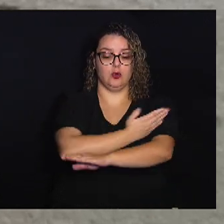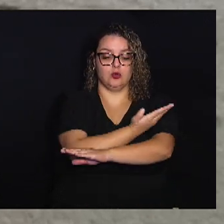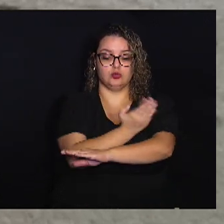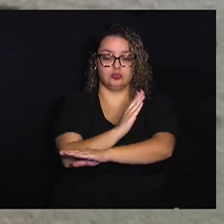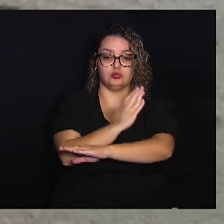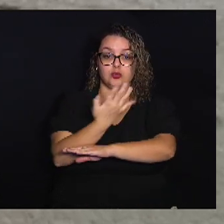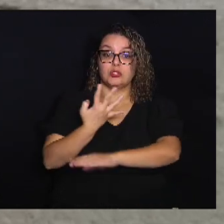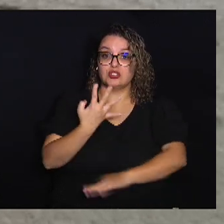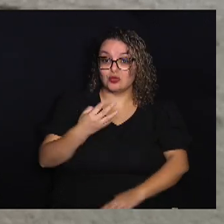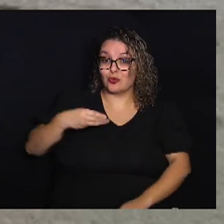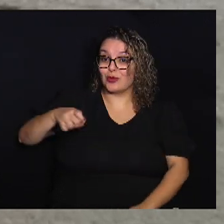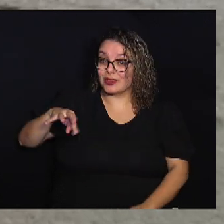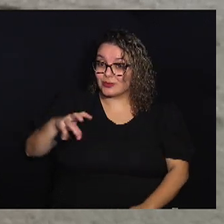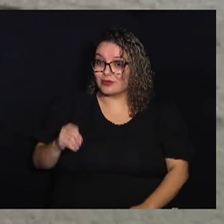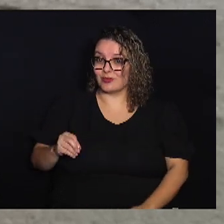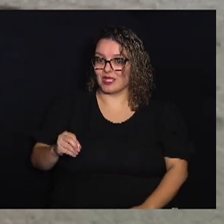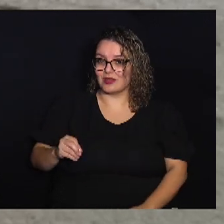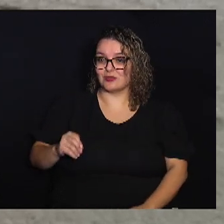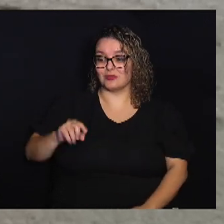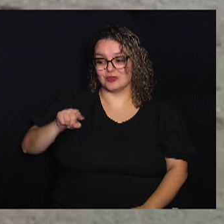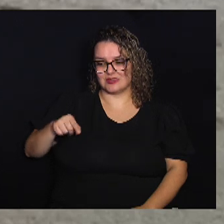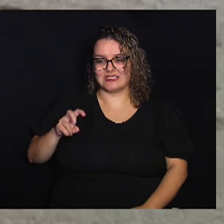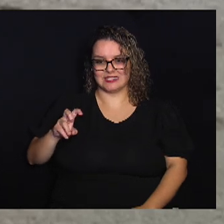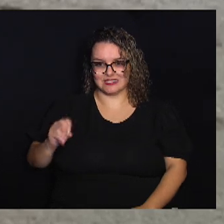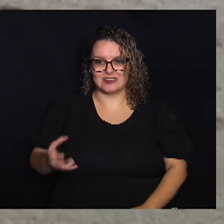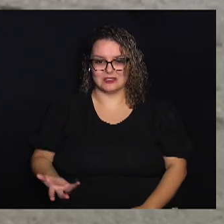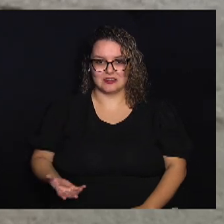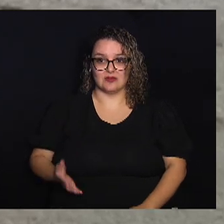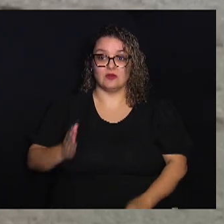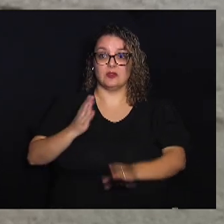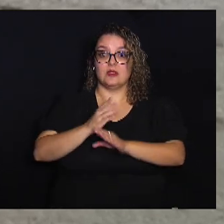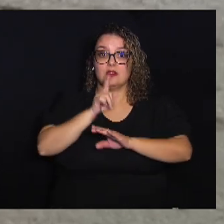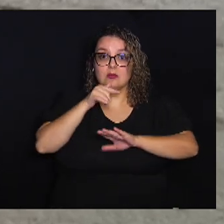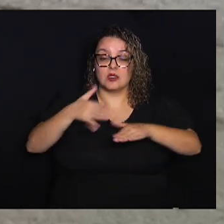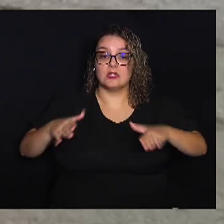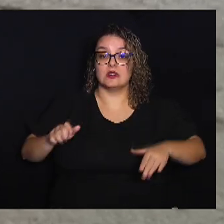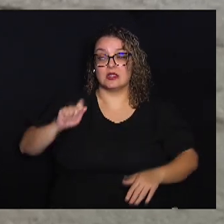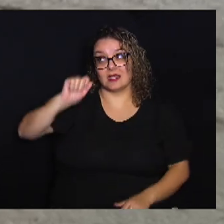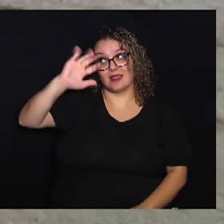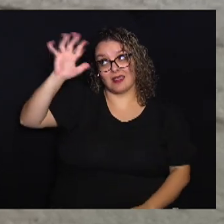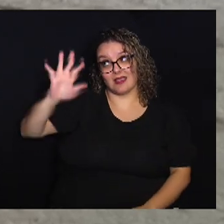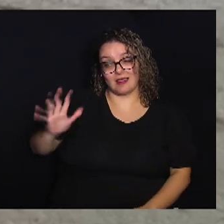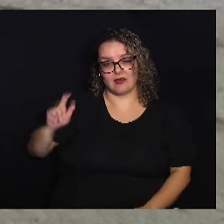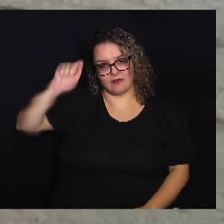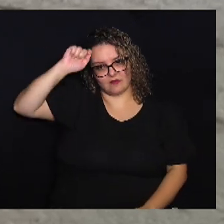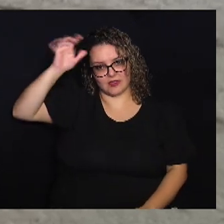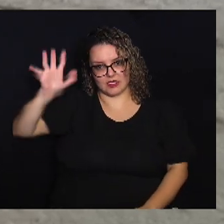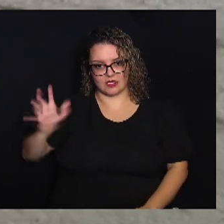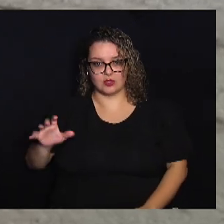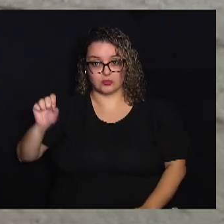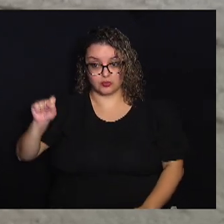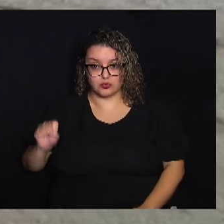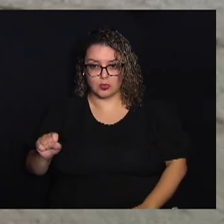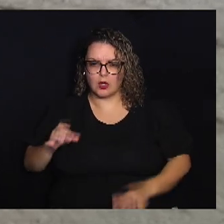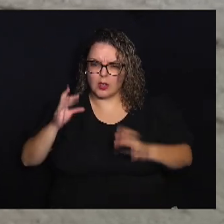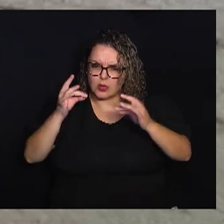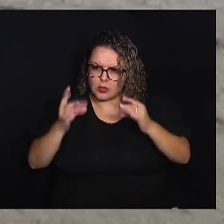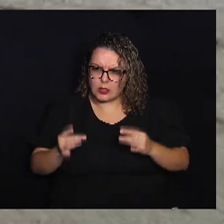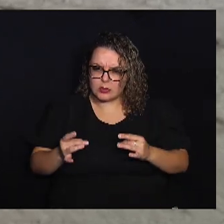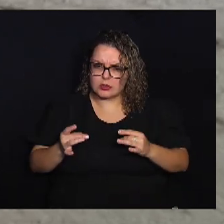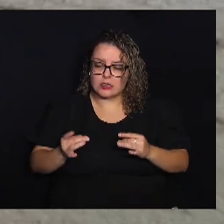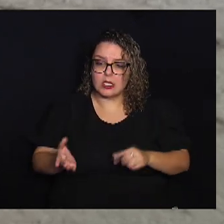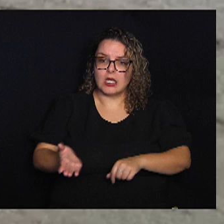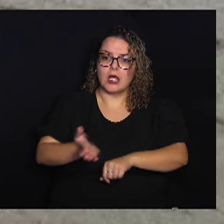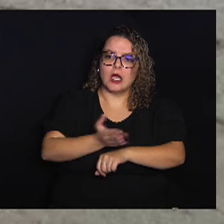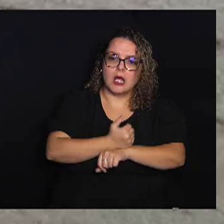metros de comprimento foi encontrado em uma praia de Cabo Oriental, na África do Sul. Um detalhe chamou a atenção. Antes de